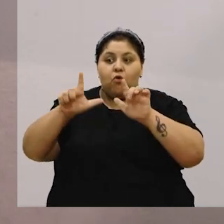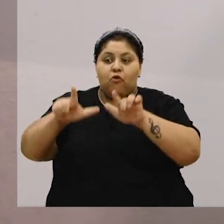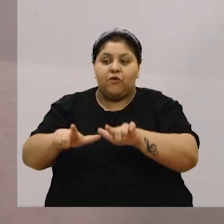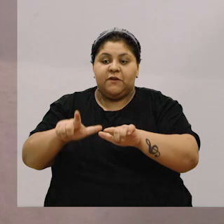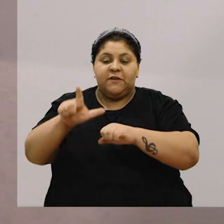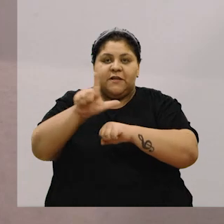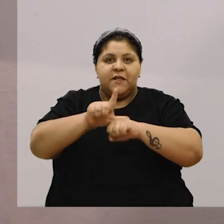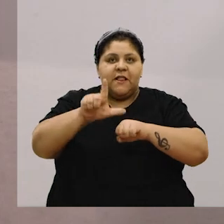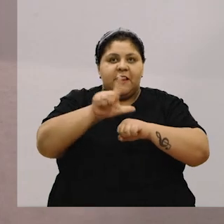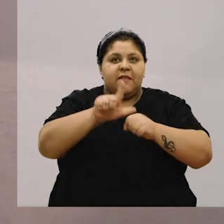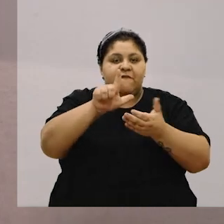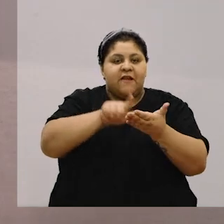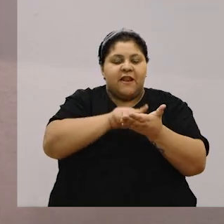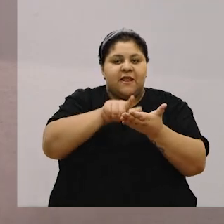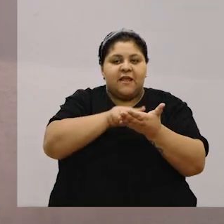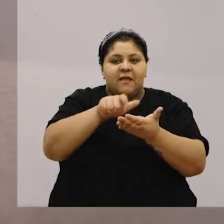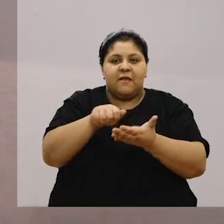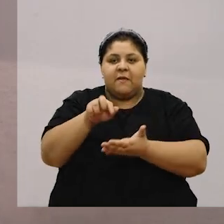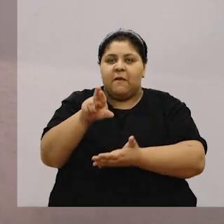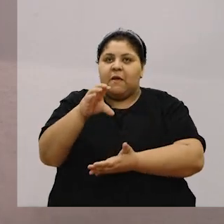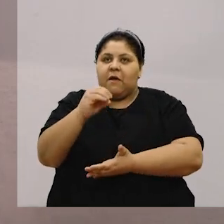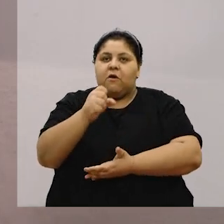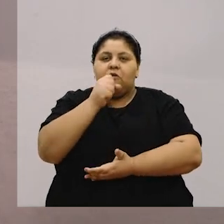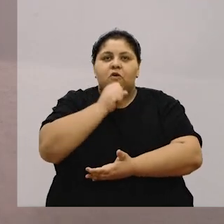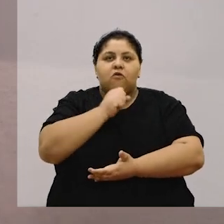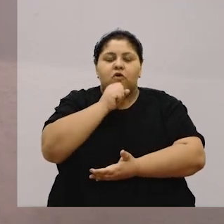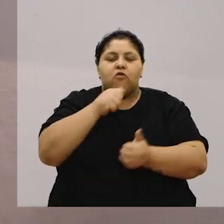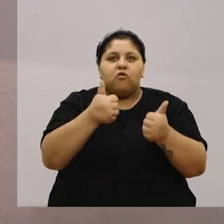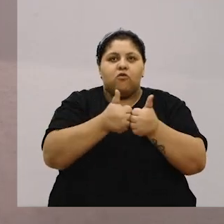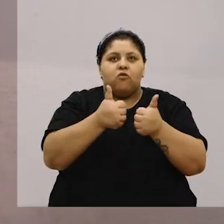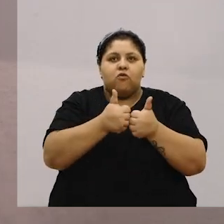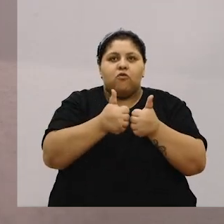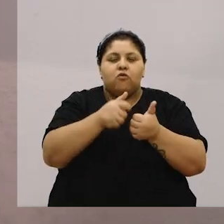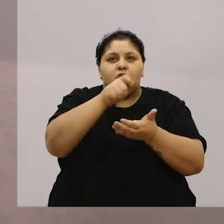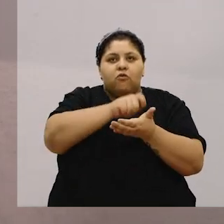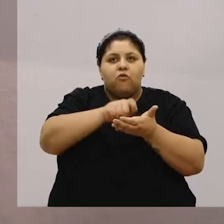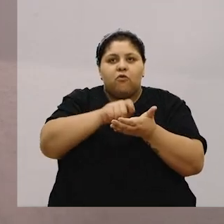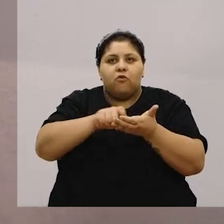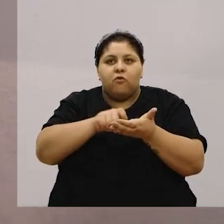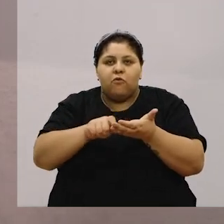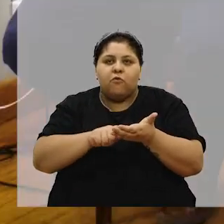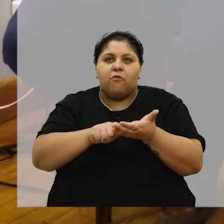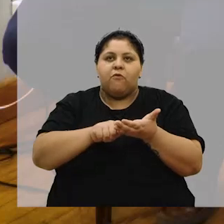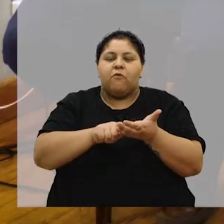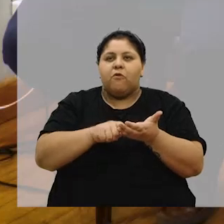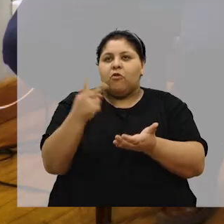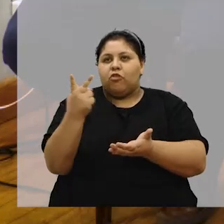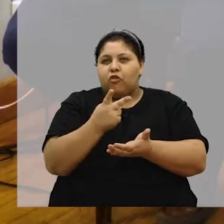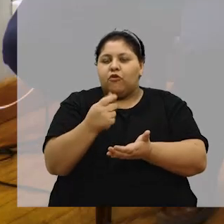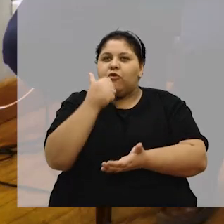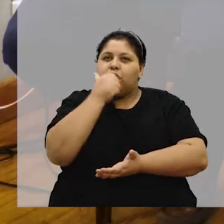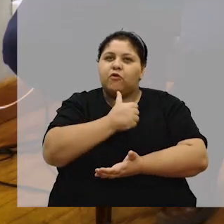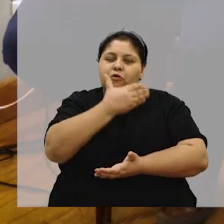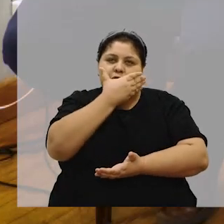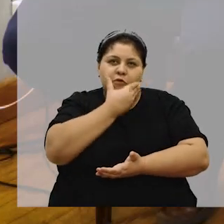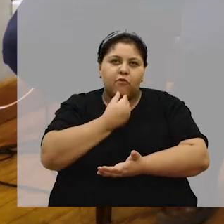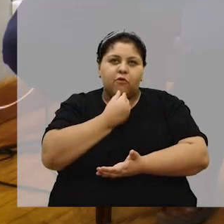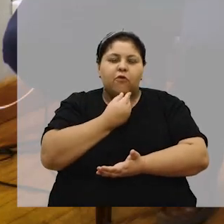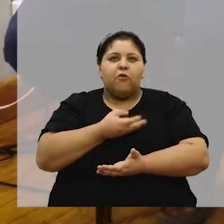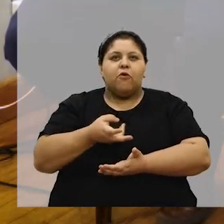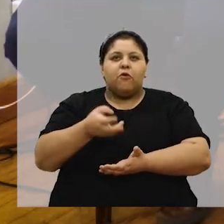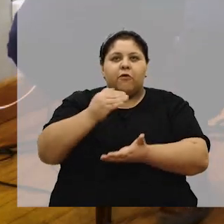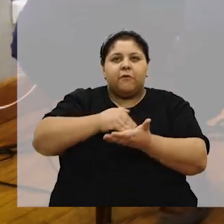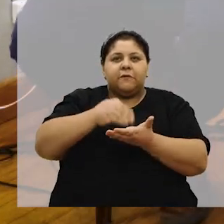aqui da Livraria do Arco da Velha, junto conosco, escritor Luiz Carlos Ponzi, escritora Maia Falck, secretária